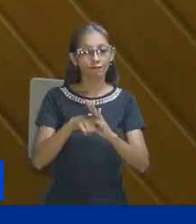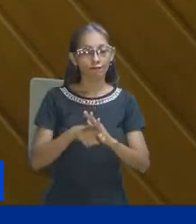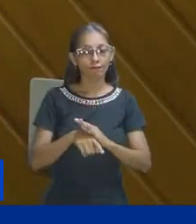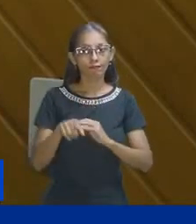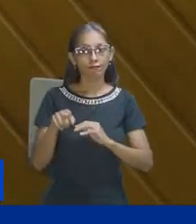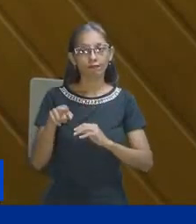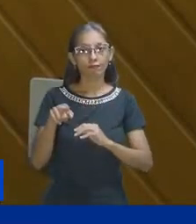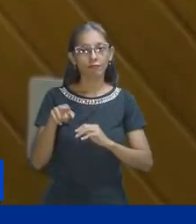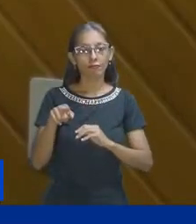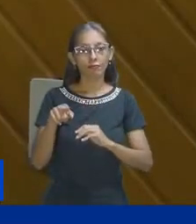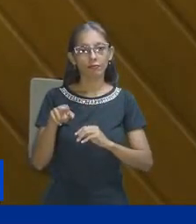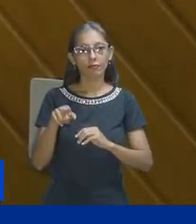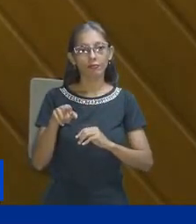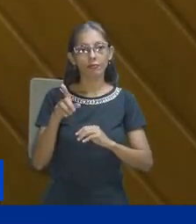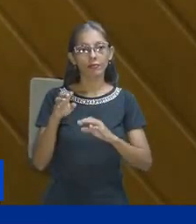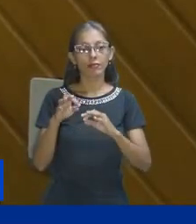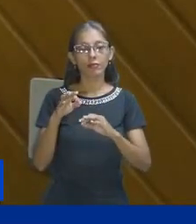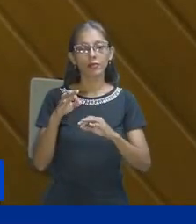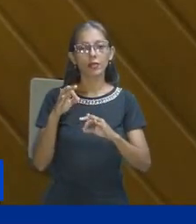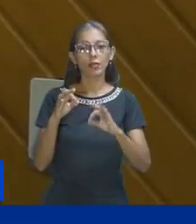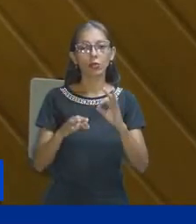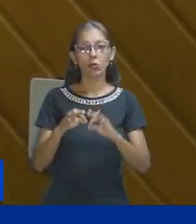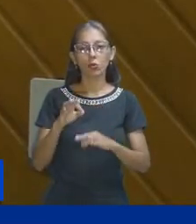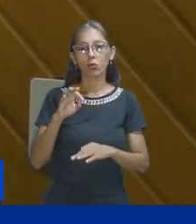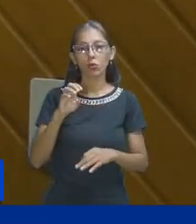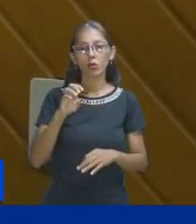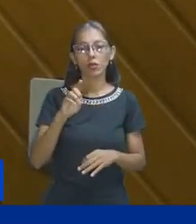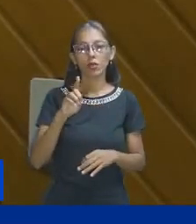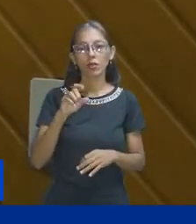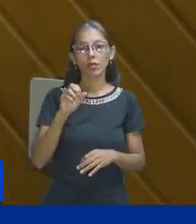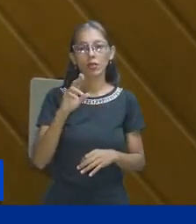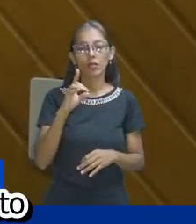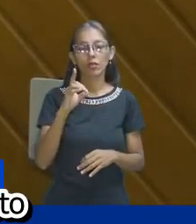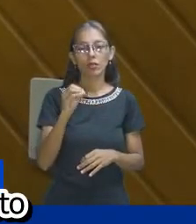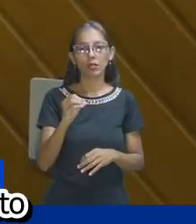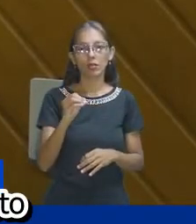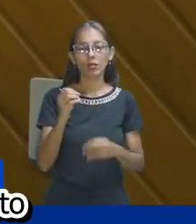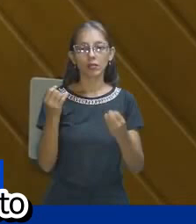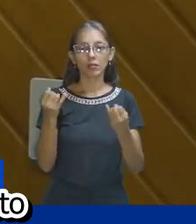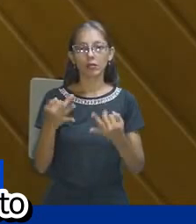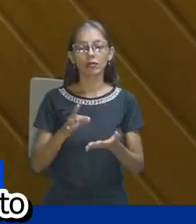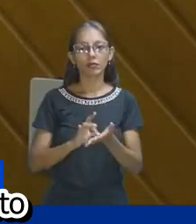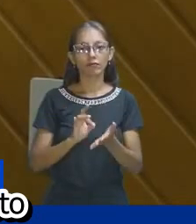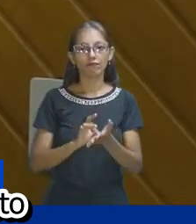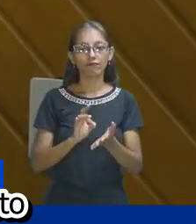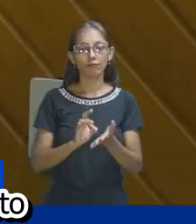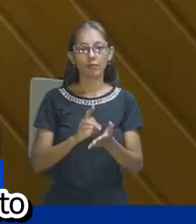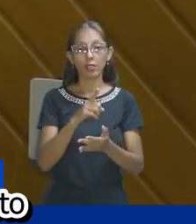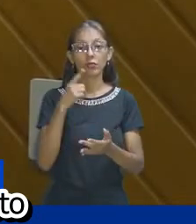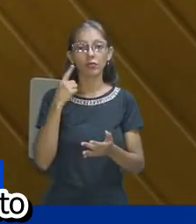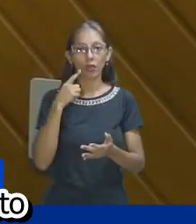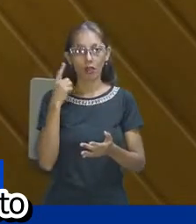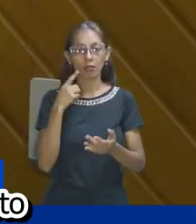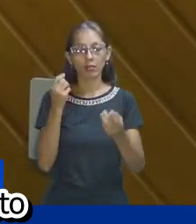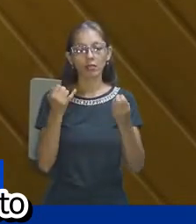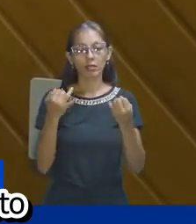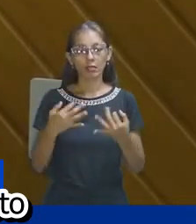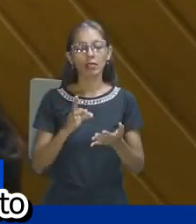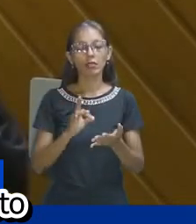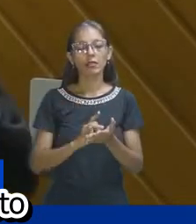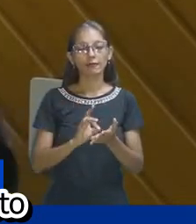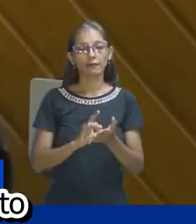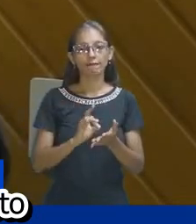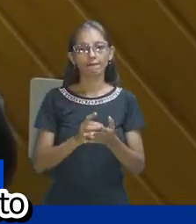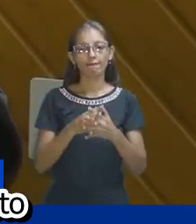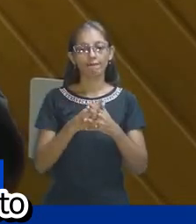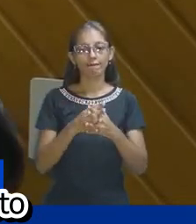Eduardo e pelo doutor Vladimir Belmino na tribuna, a fragilidade dessa prova gritante. Então, eu acompanho o brilhante voto